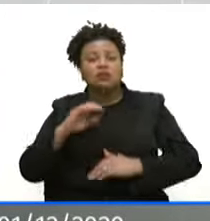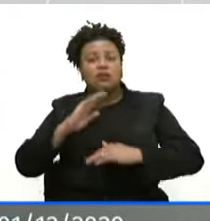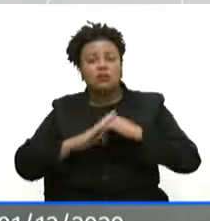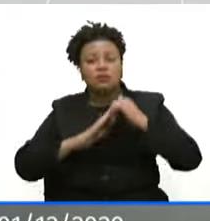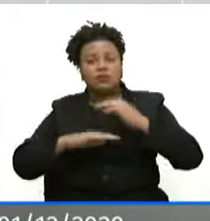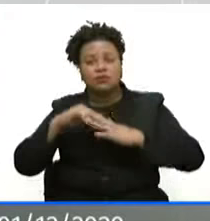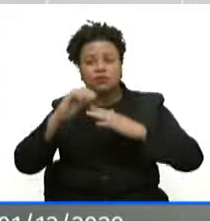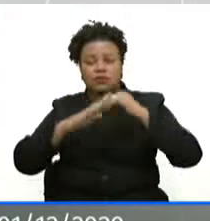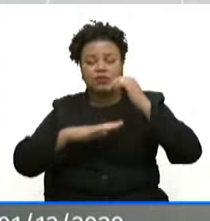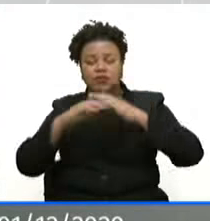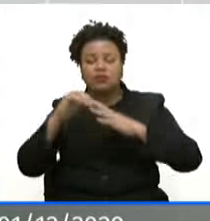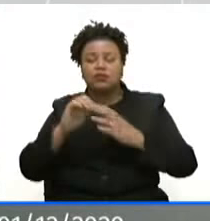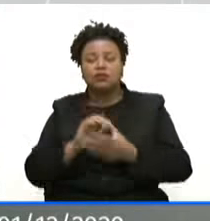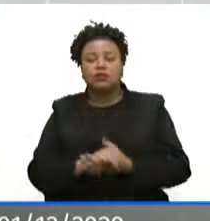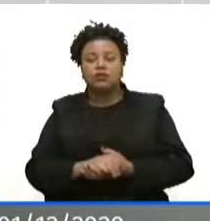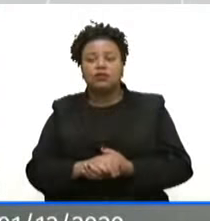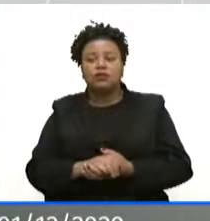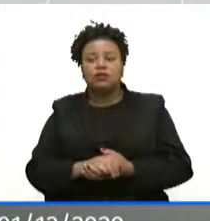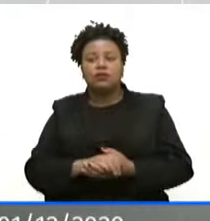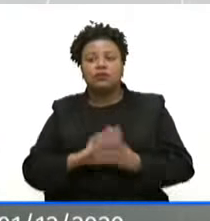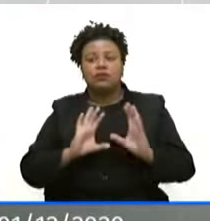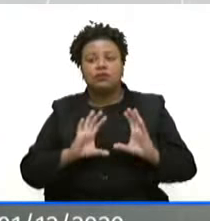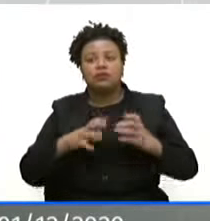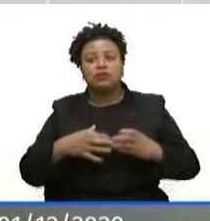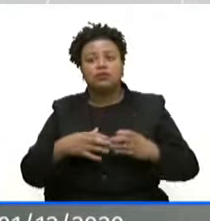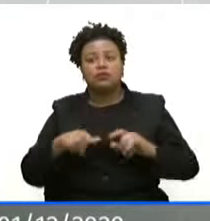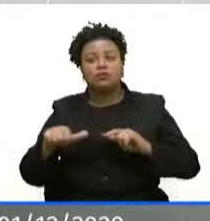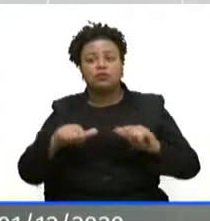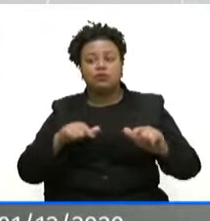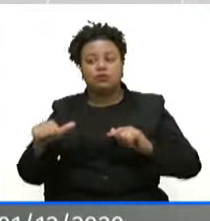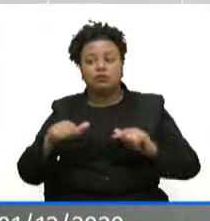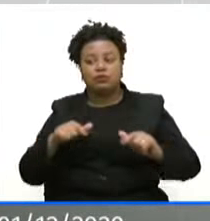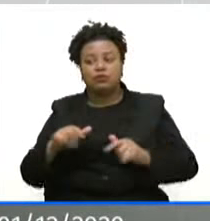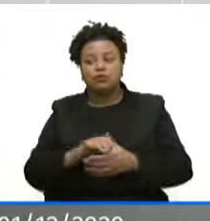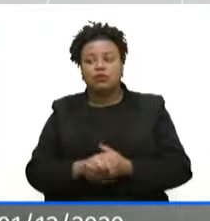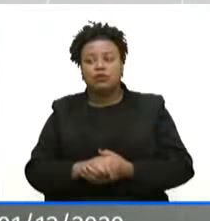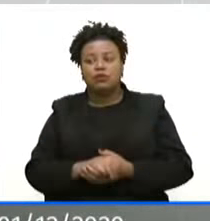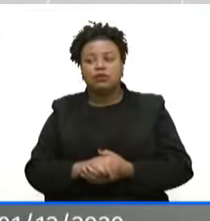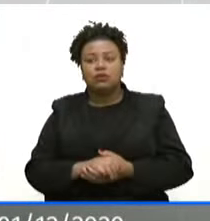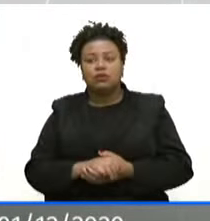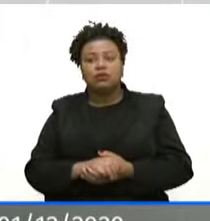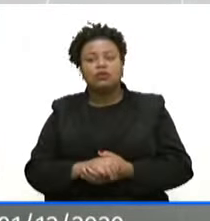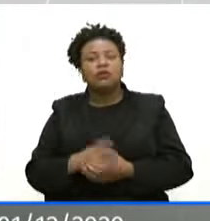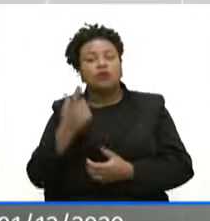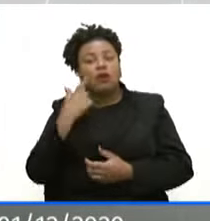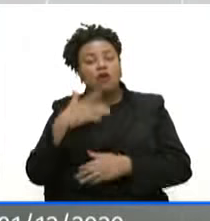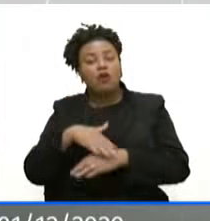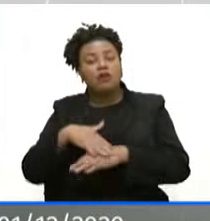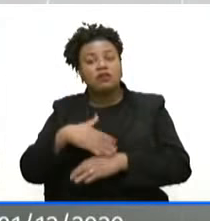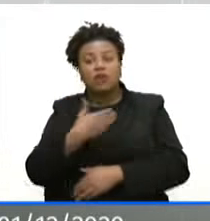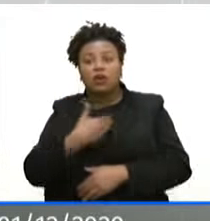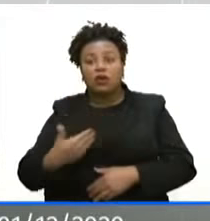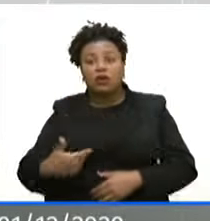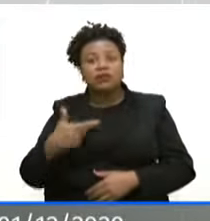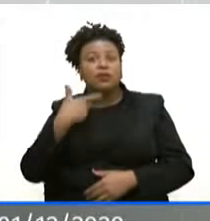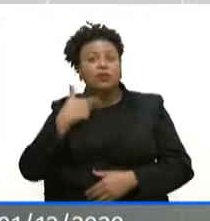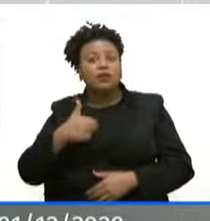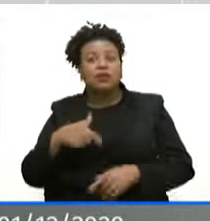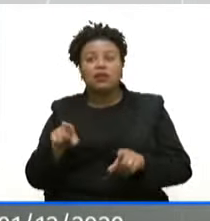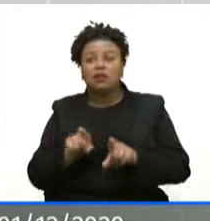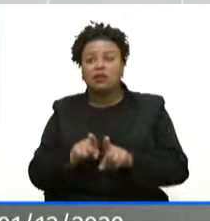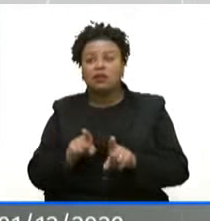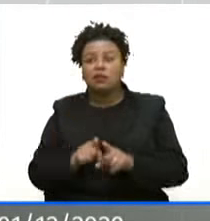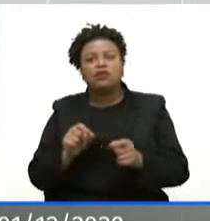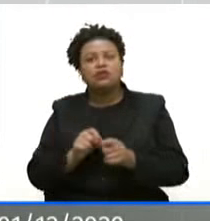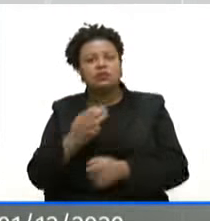construir esse grupo de deputados ou tentar conversar com o governo. E aí eu gostaria também de fazer